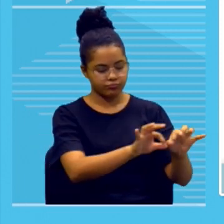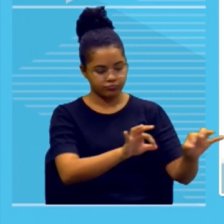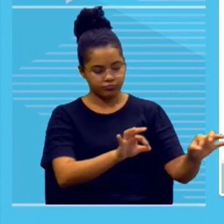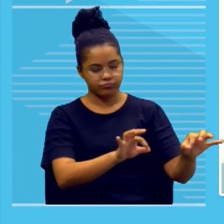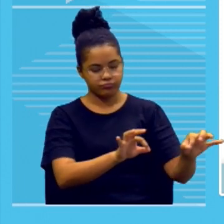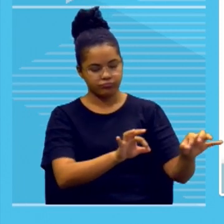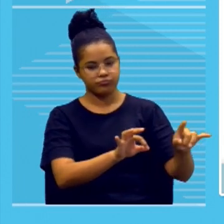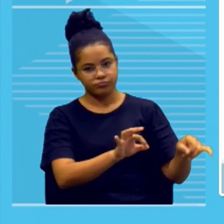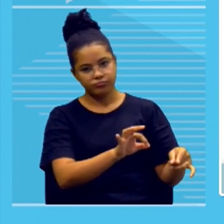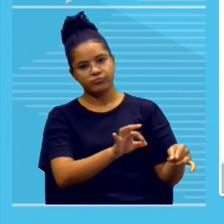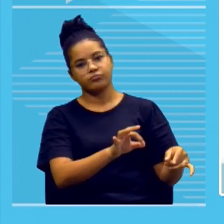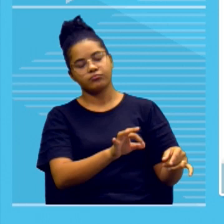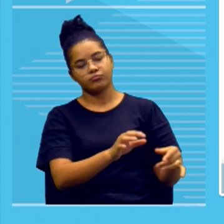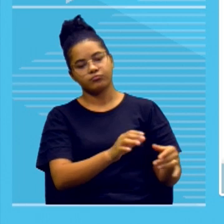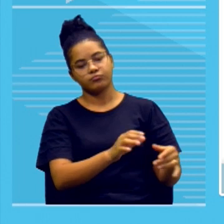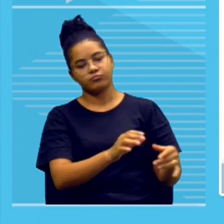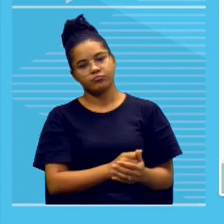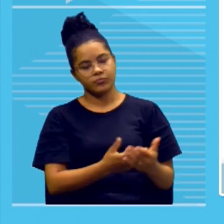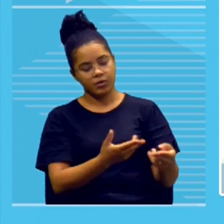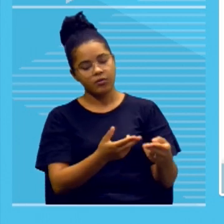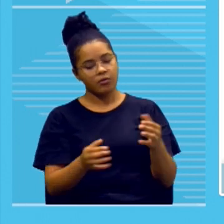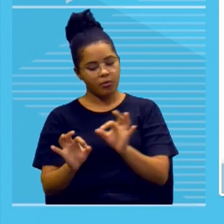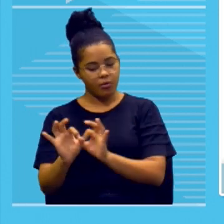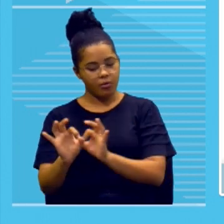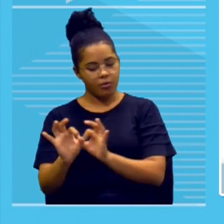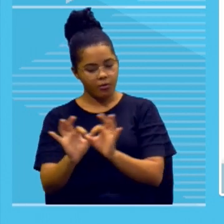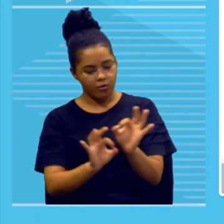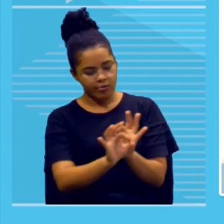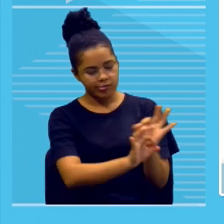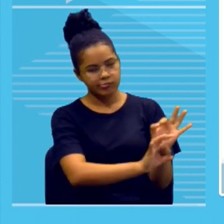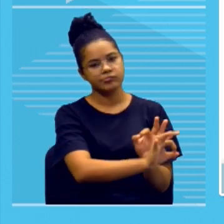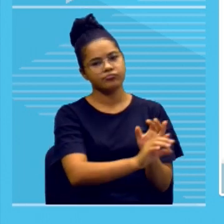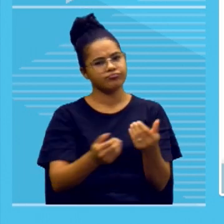oração, outra vírgula, vai virgulando, separando as orações,